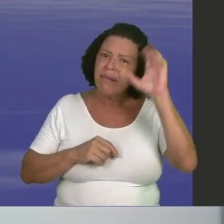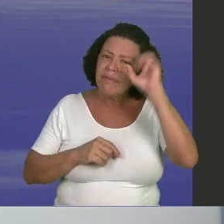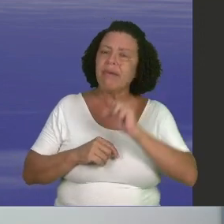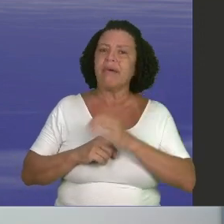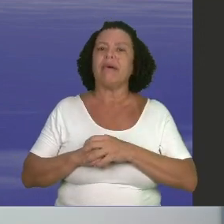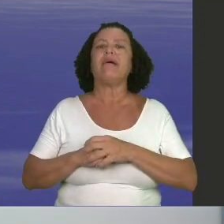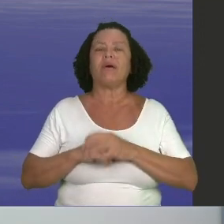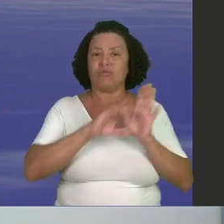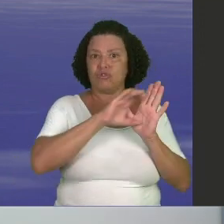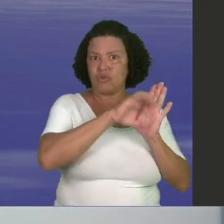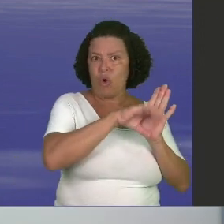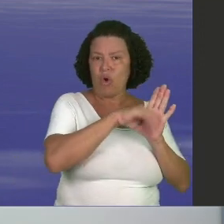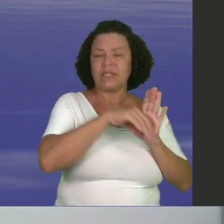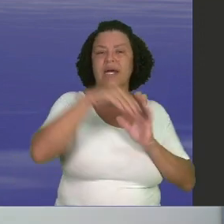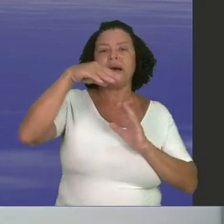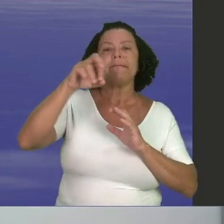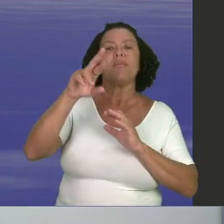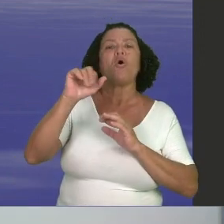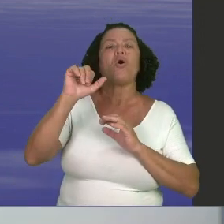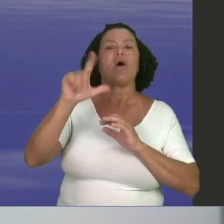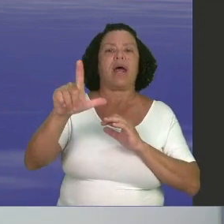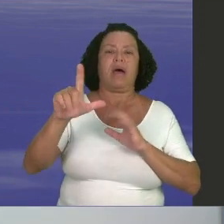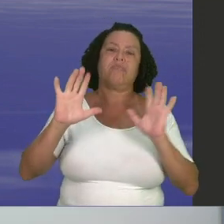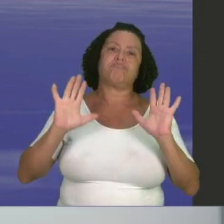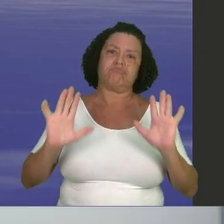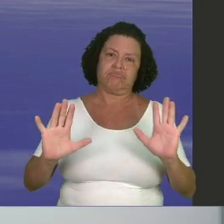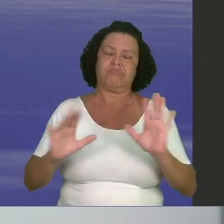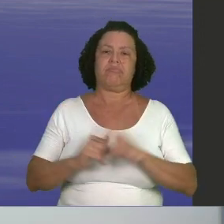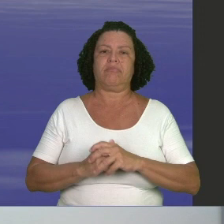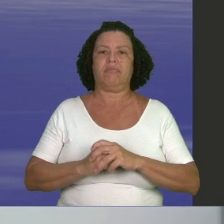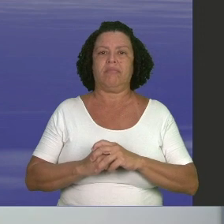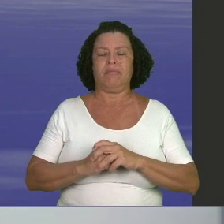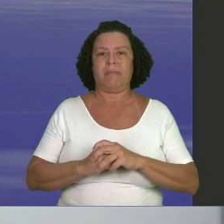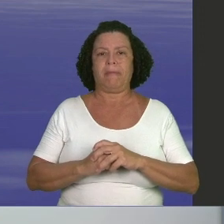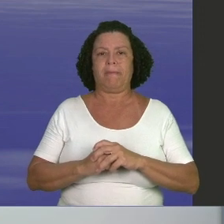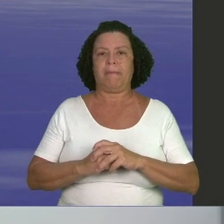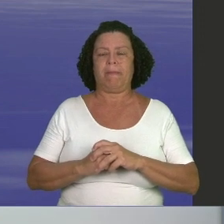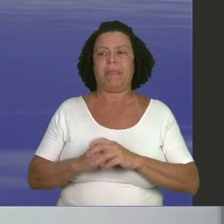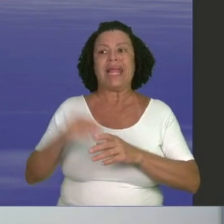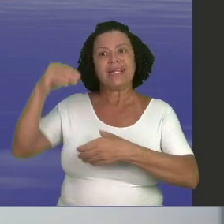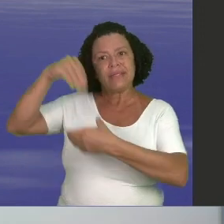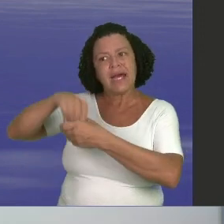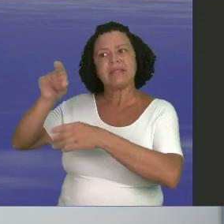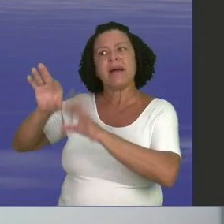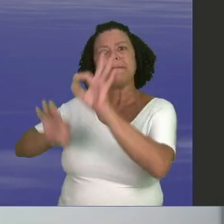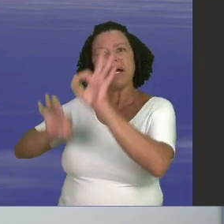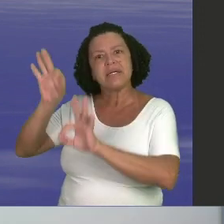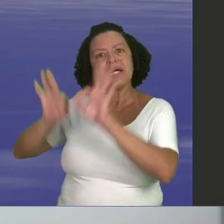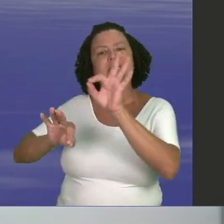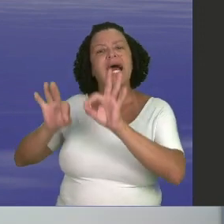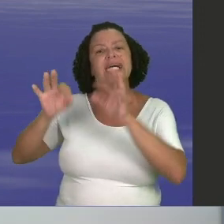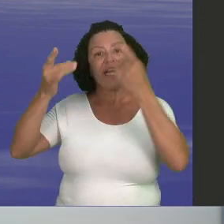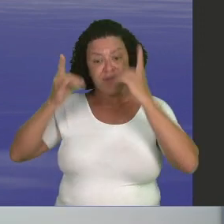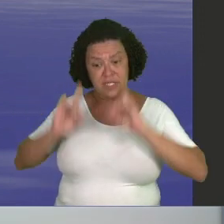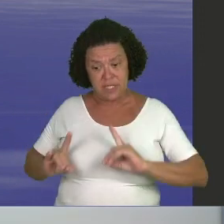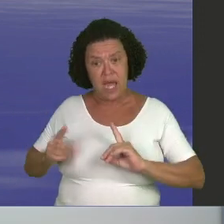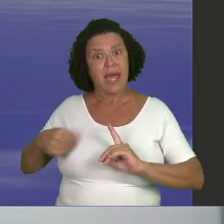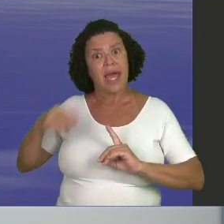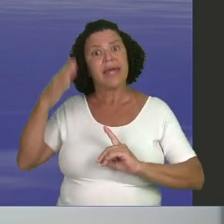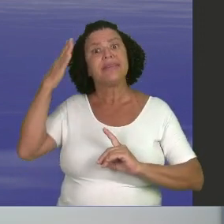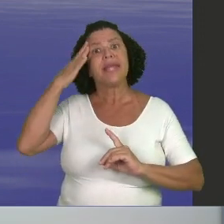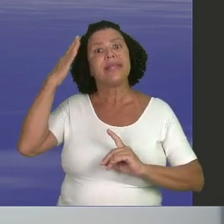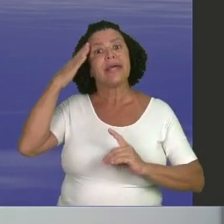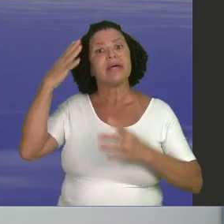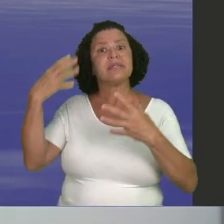os conceitos morais e espirituais, tendo planejado deficiência que enfrenta e tenderá a